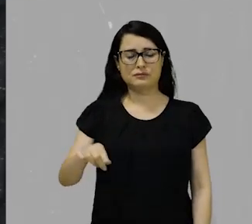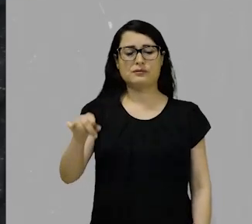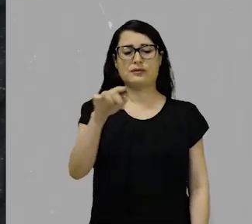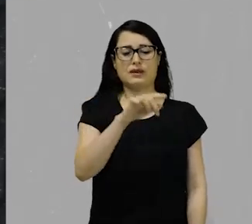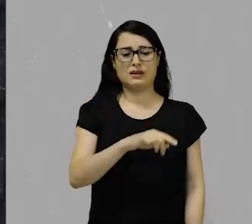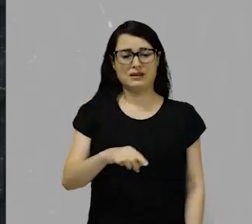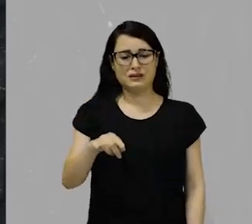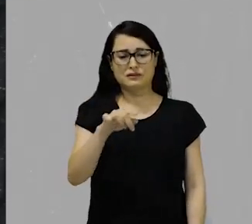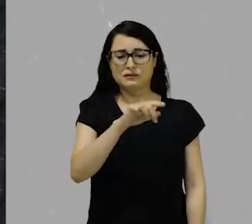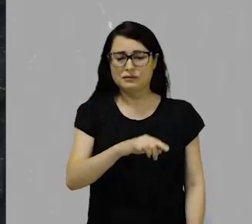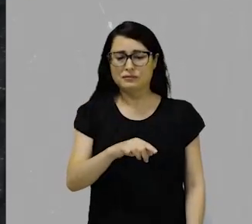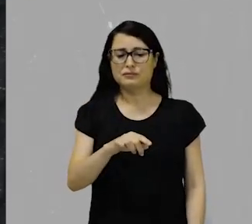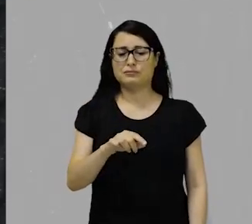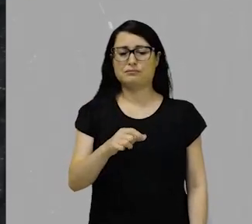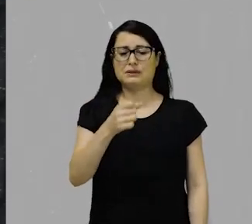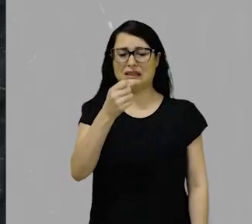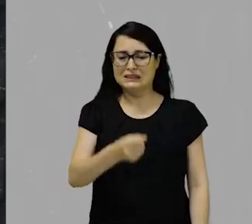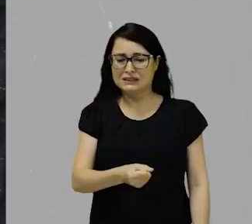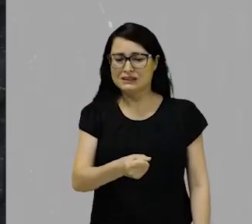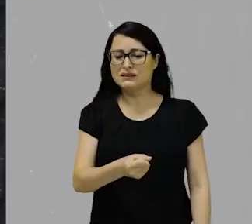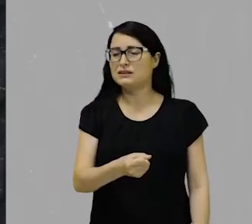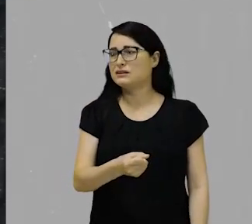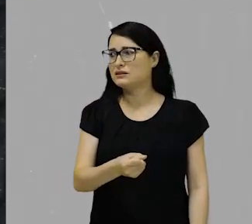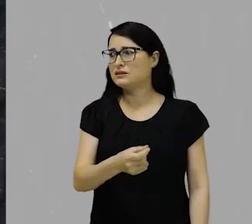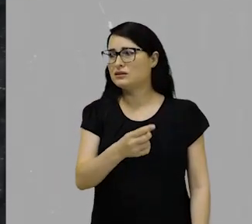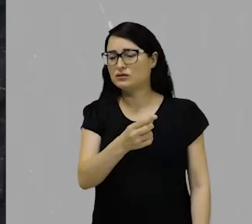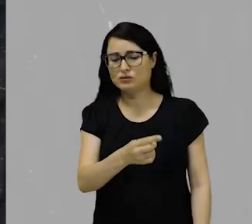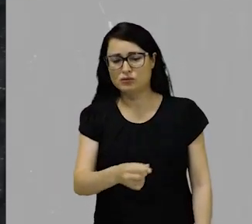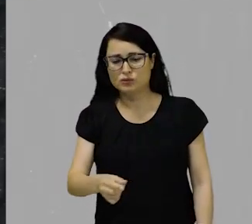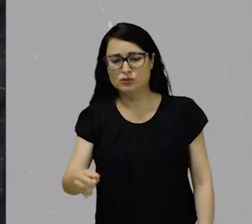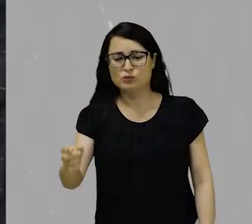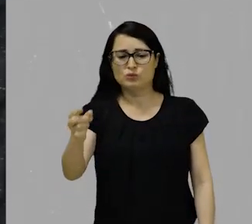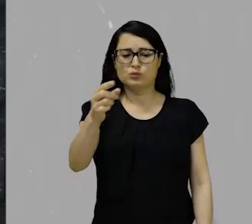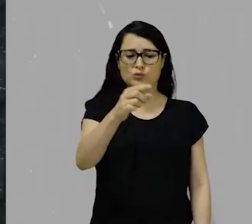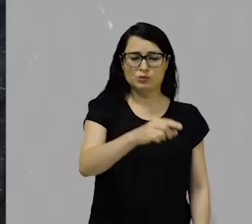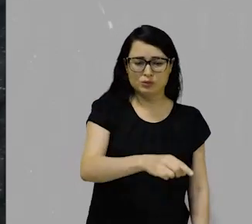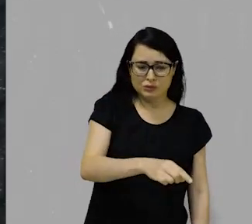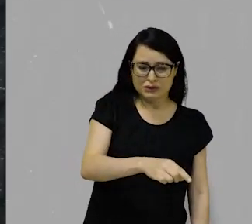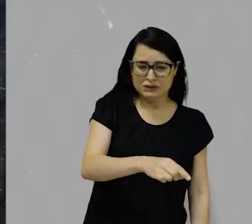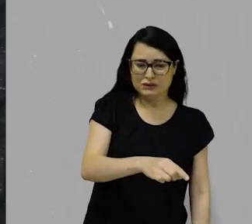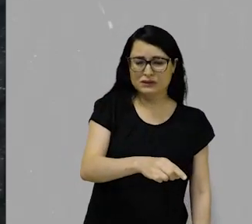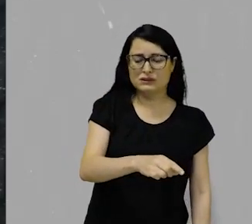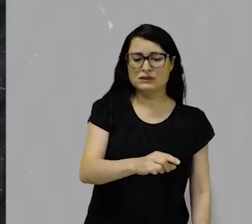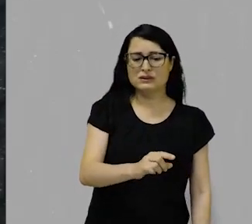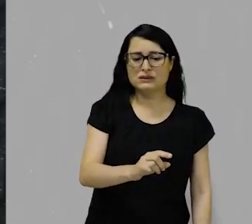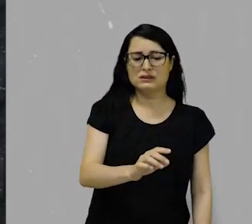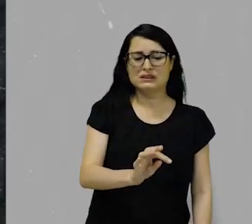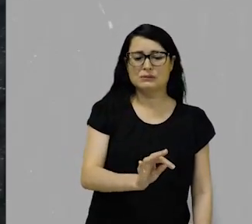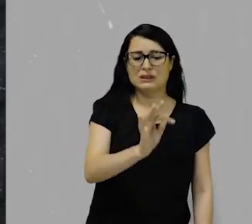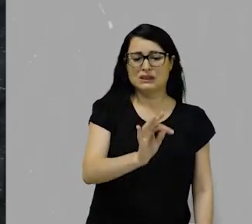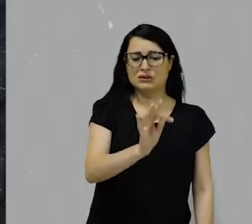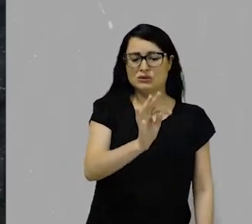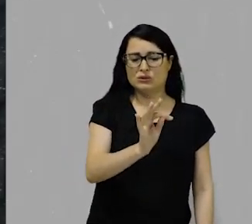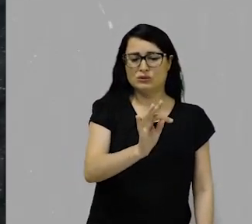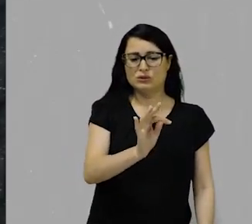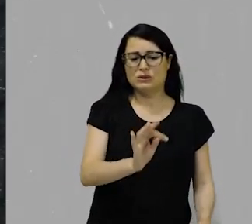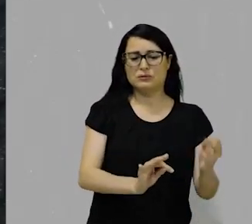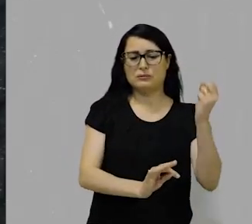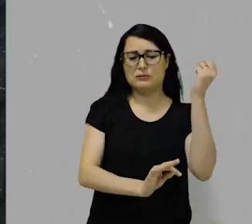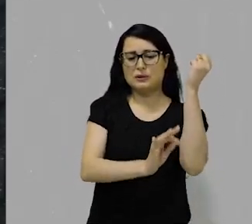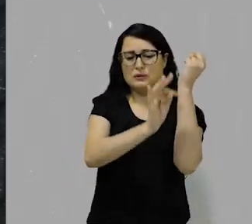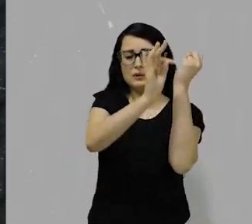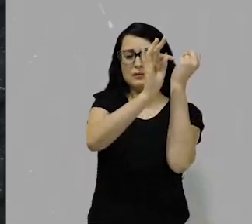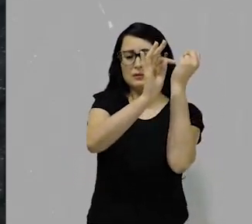ficou mais densa, mais pesada, ó, desceu. Desceu de novo, chegou aqui, ó, altas temperaturas novamente, fusão de